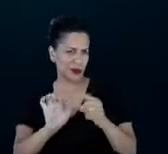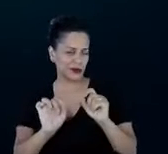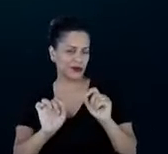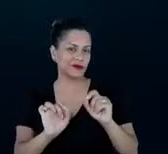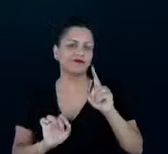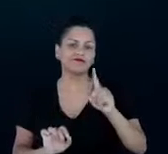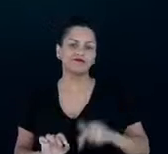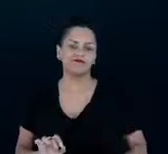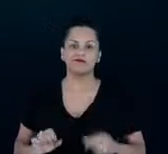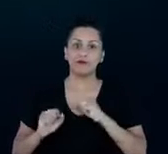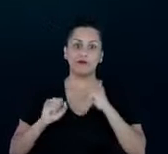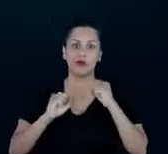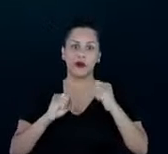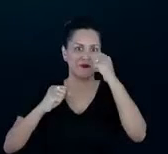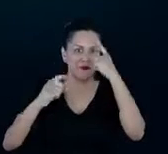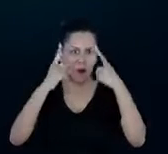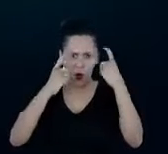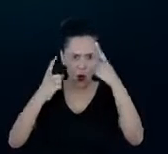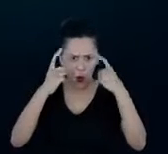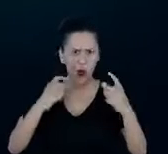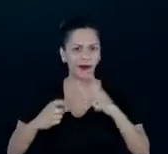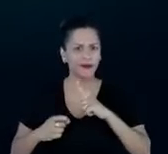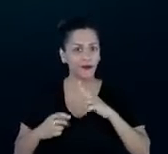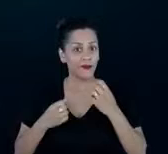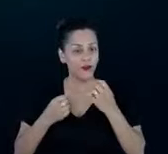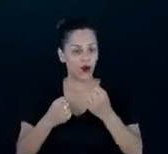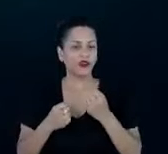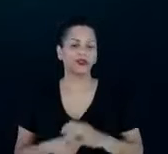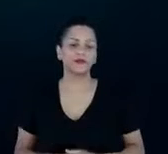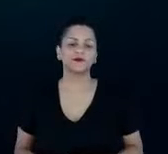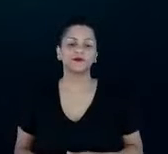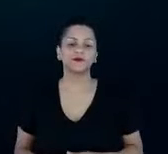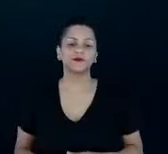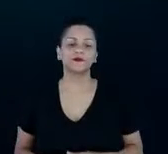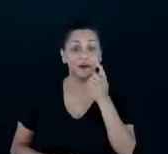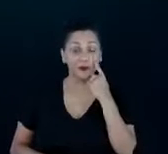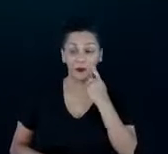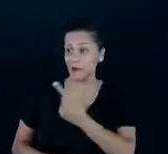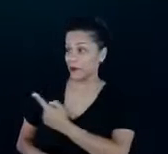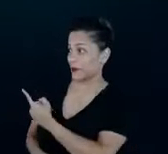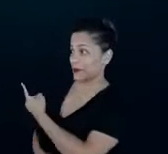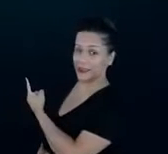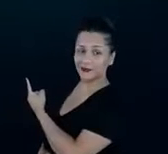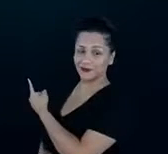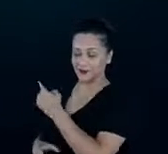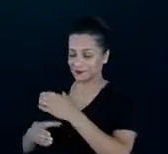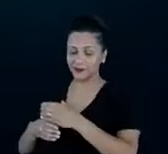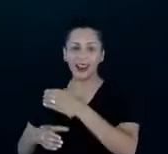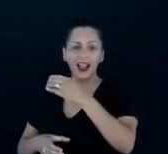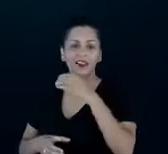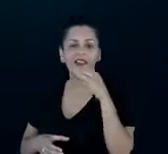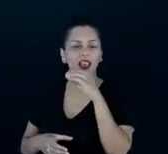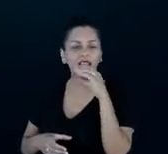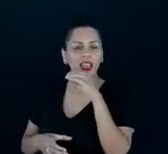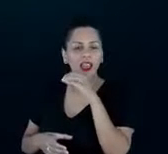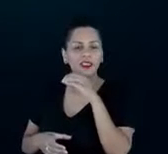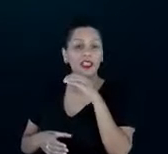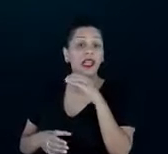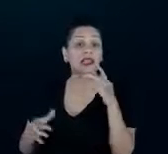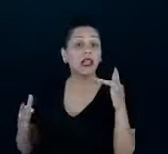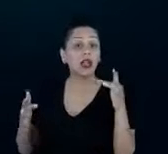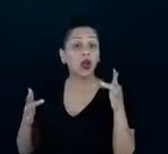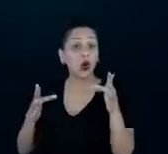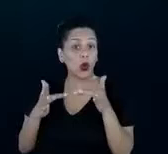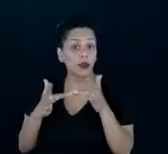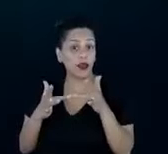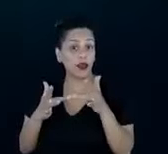criatividade ainda latente né mas por exemplo Isso aqui é uma garrafa térmica conectado à internet ela te